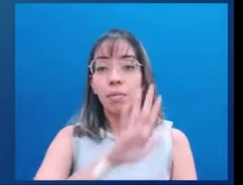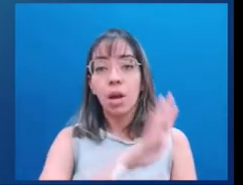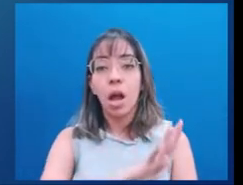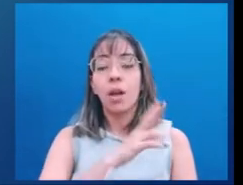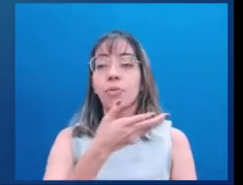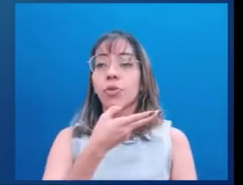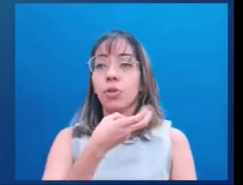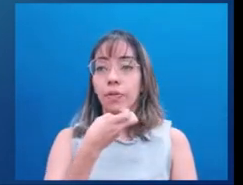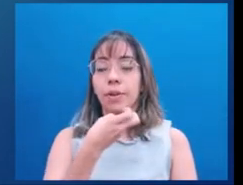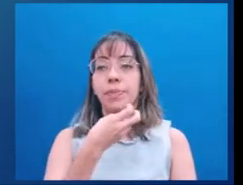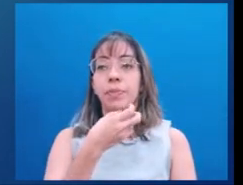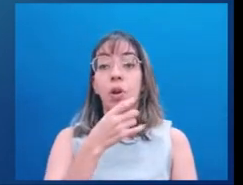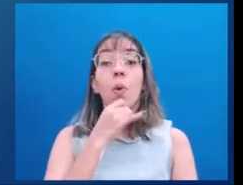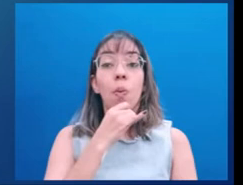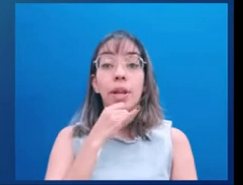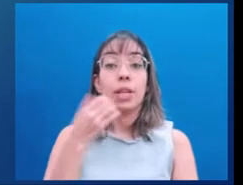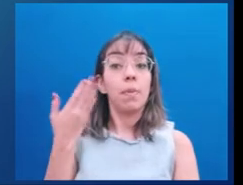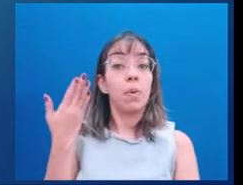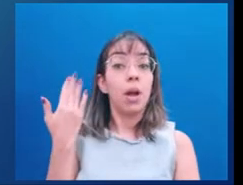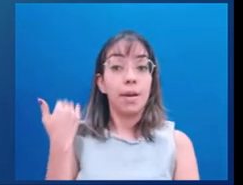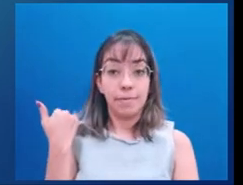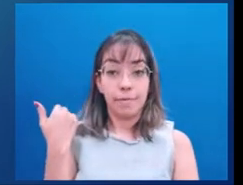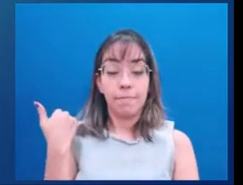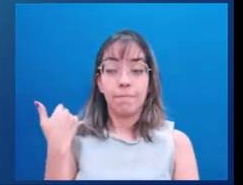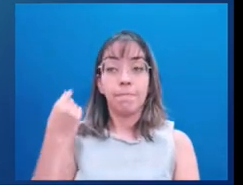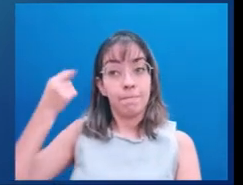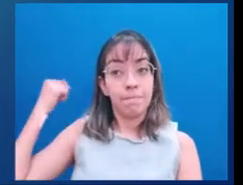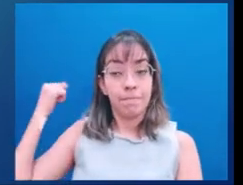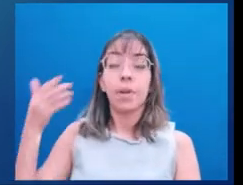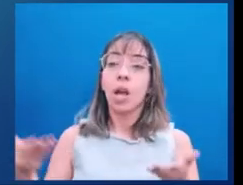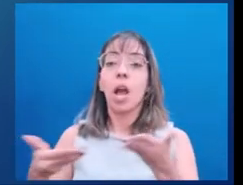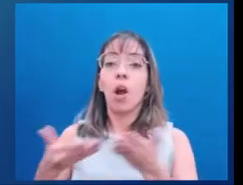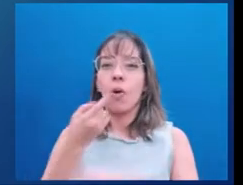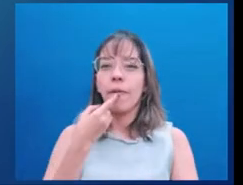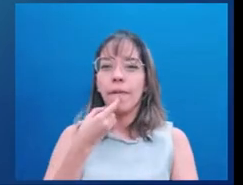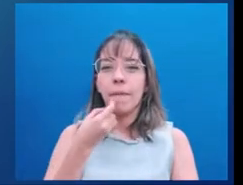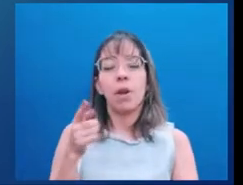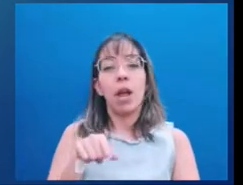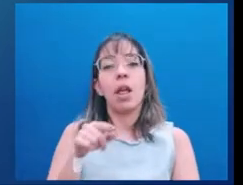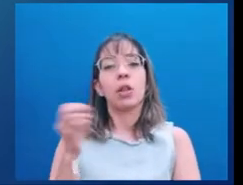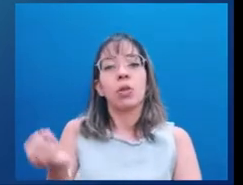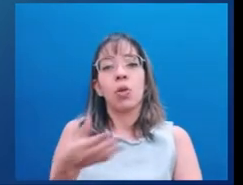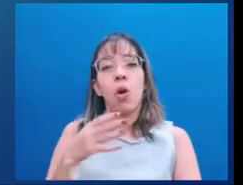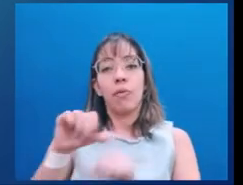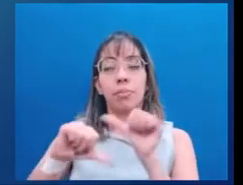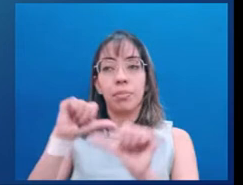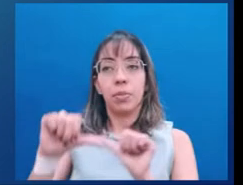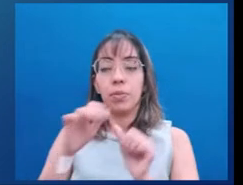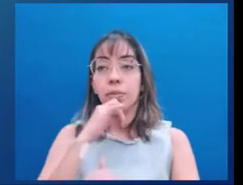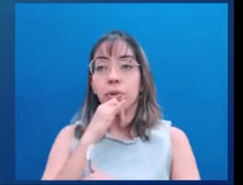Então, aqui nessa imagem, nós vemos como eram os pictogramas antigos e aqui a nova versão desses